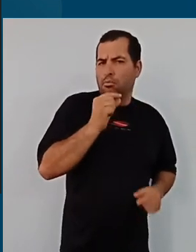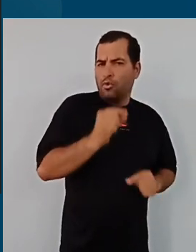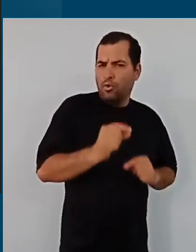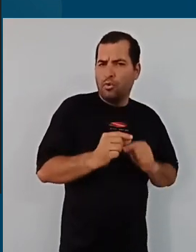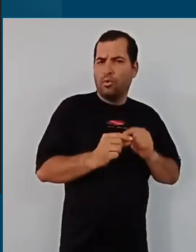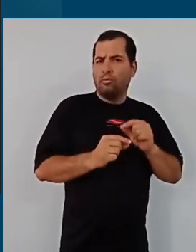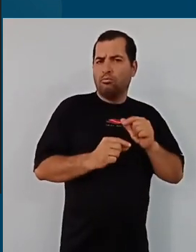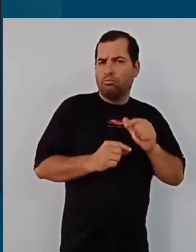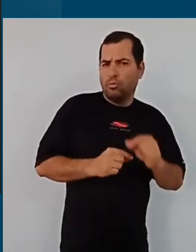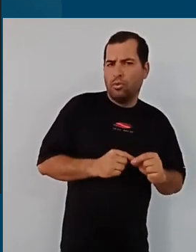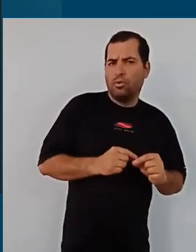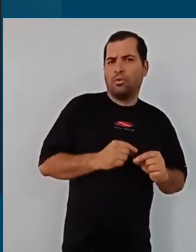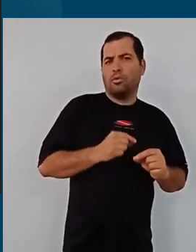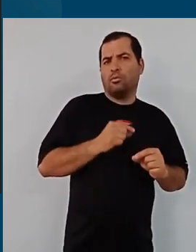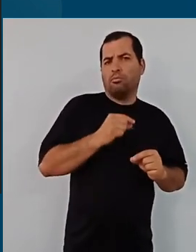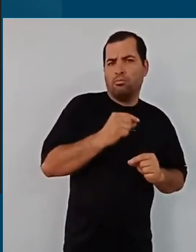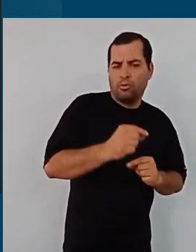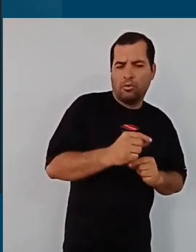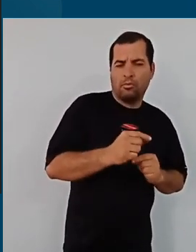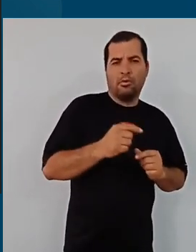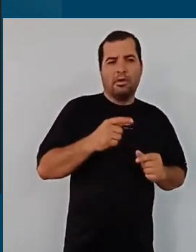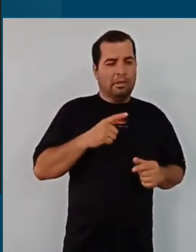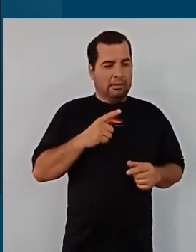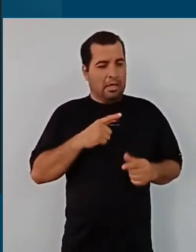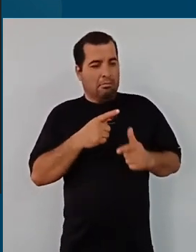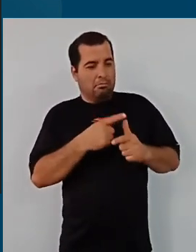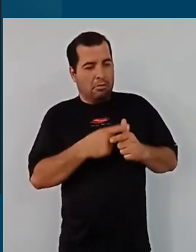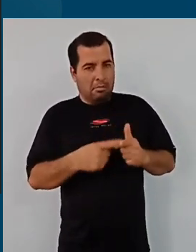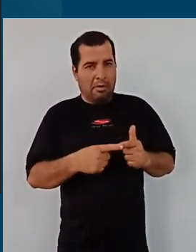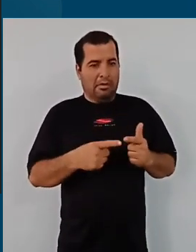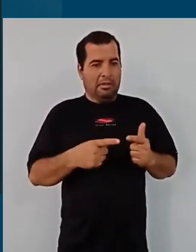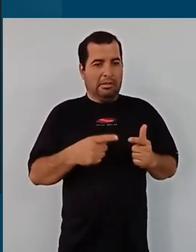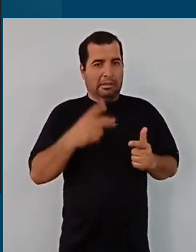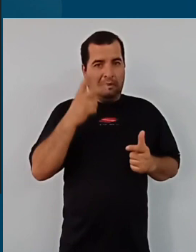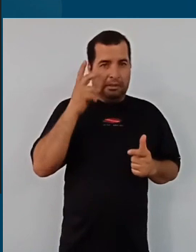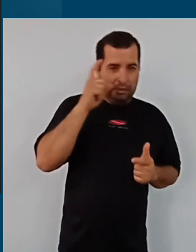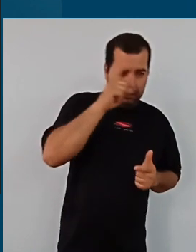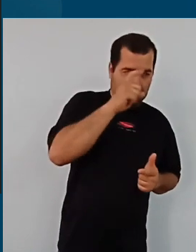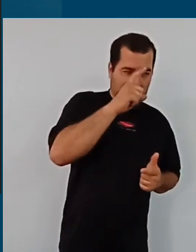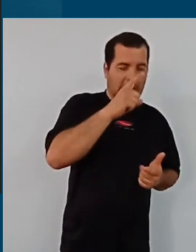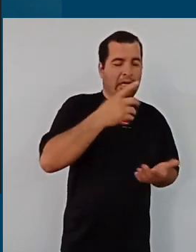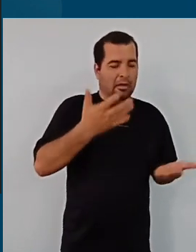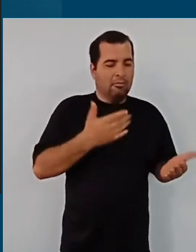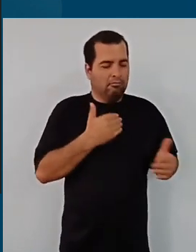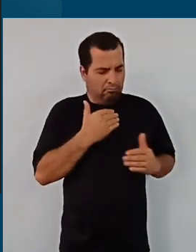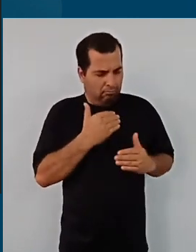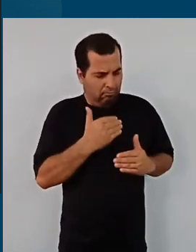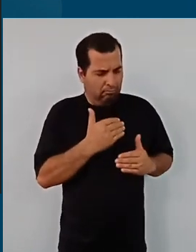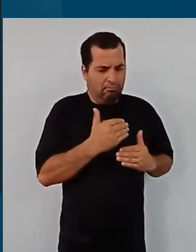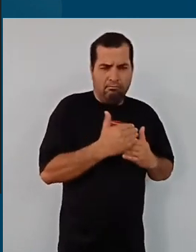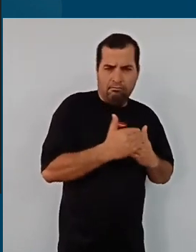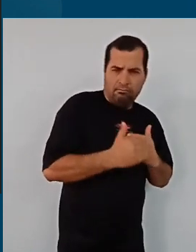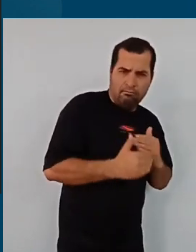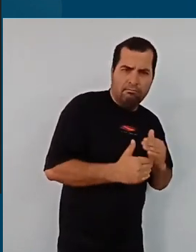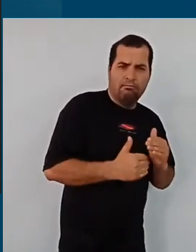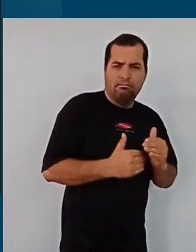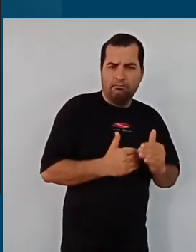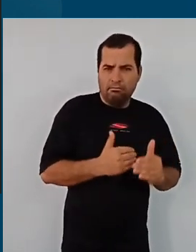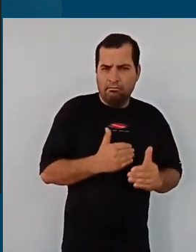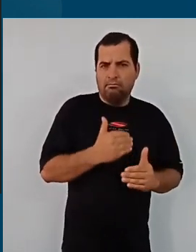progressiva, no enfrentamento de situações complexas. São aprendidas em